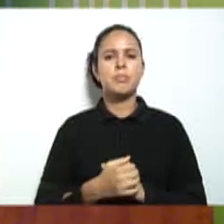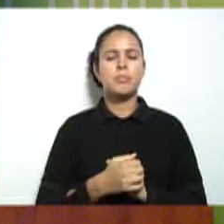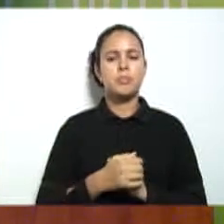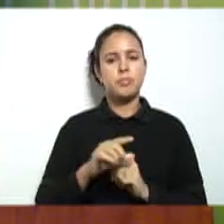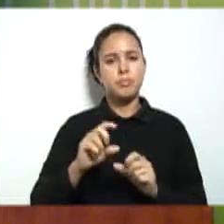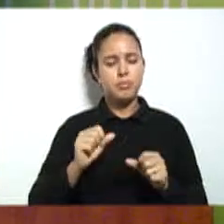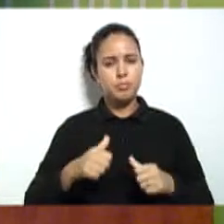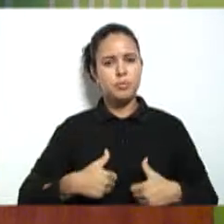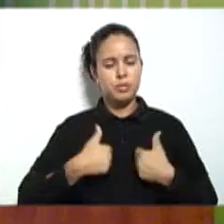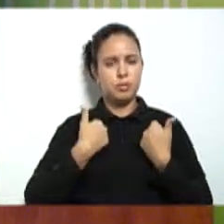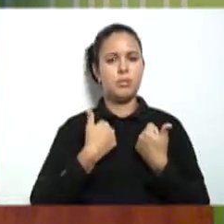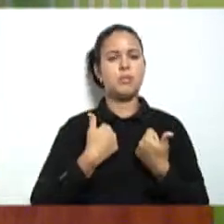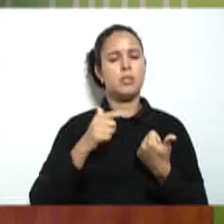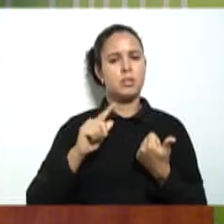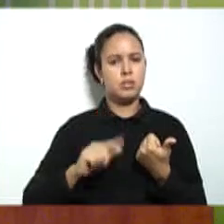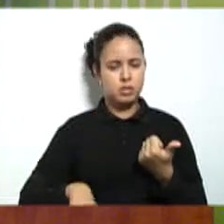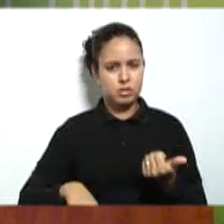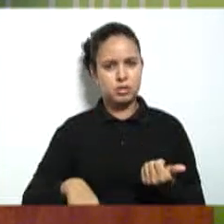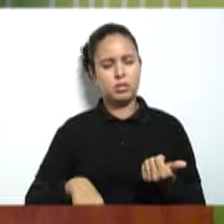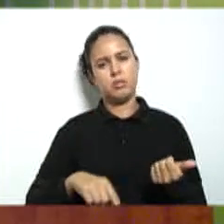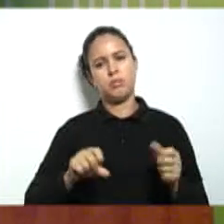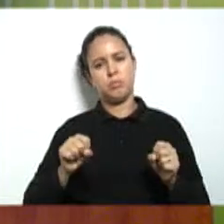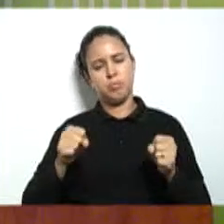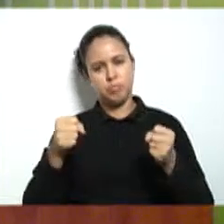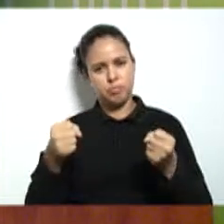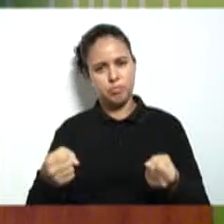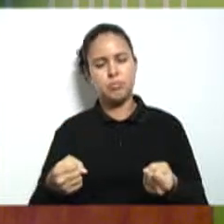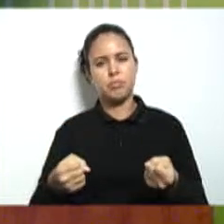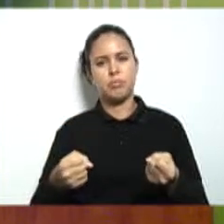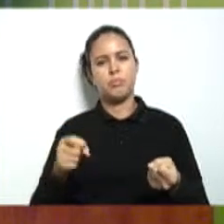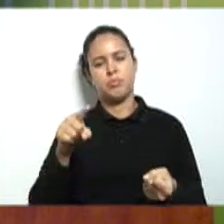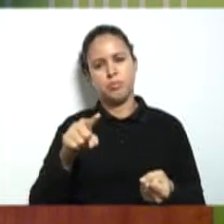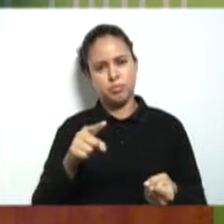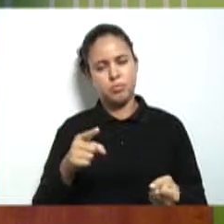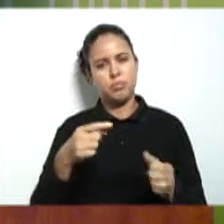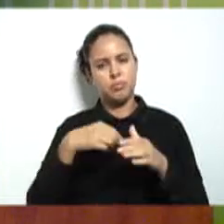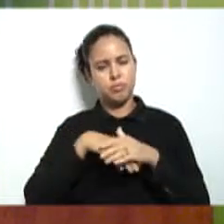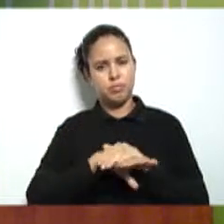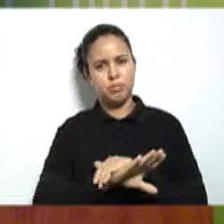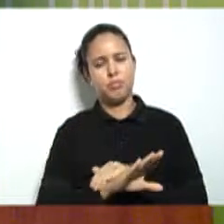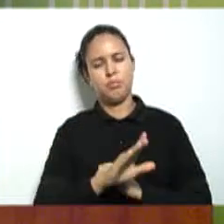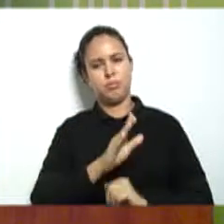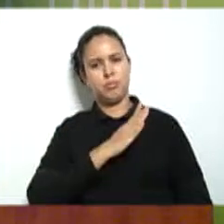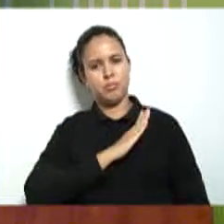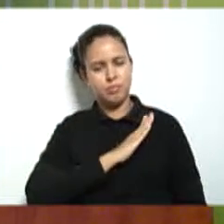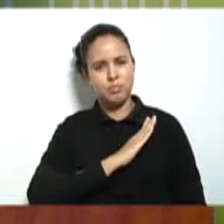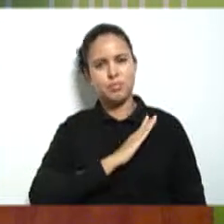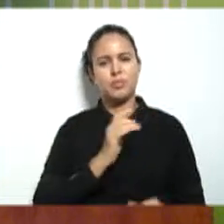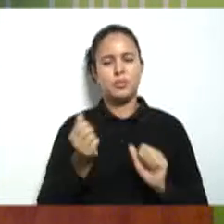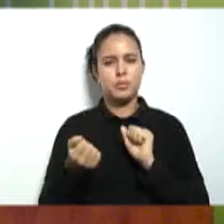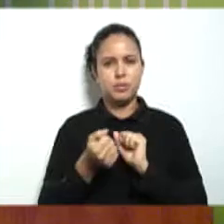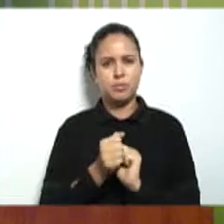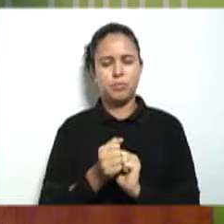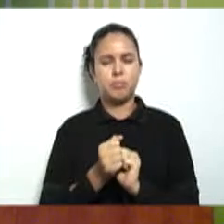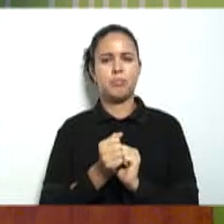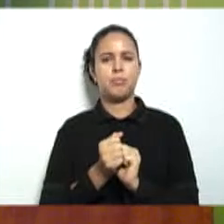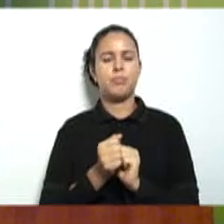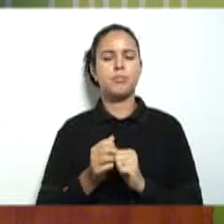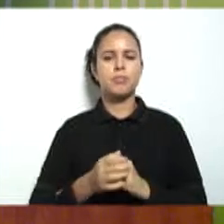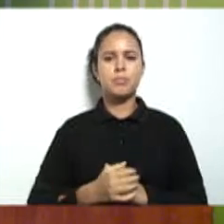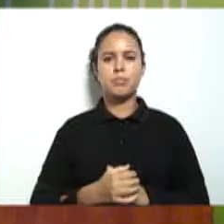uma coisa que, como a professora falou, é uma materialização pra gente. Vocês existem no nosso coração, é uma maneira de vocês existirem fisicamente aqui perto da gente